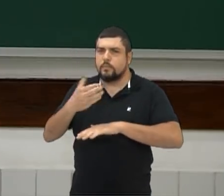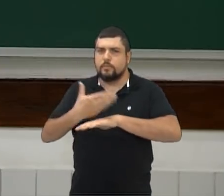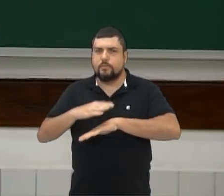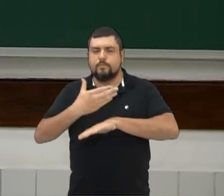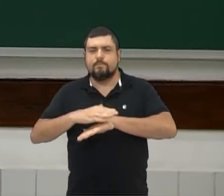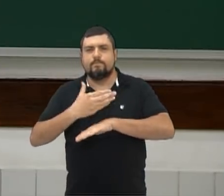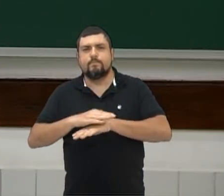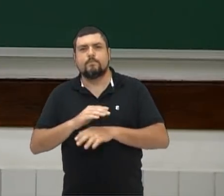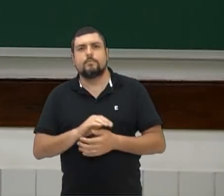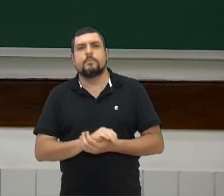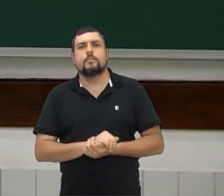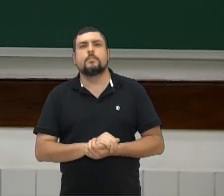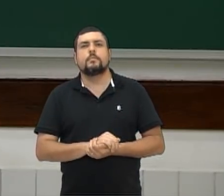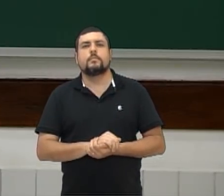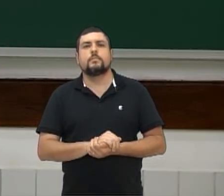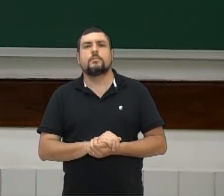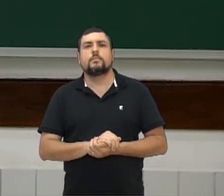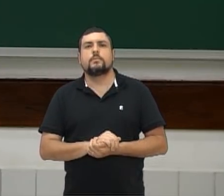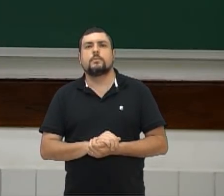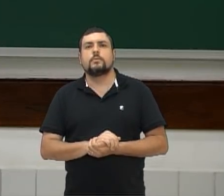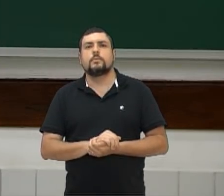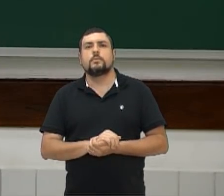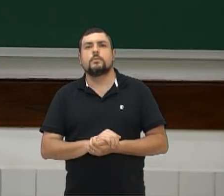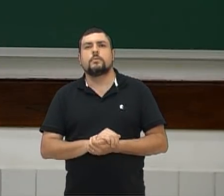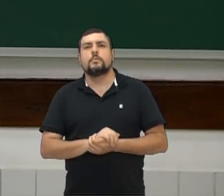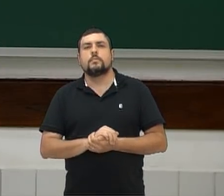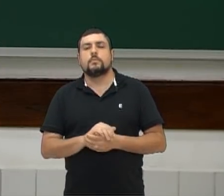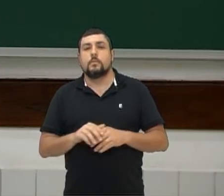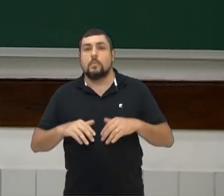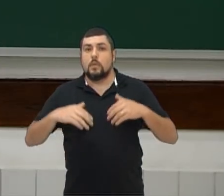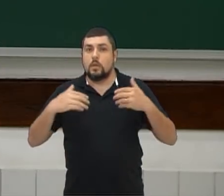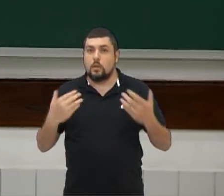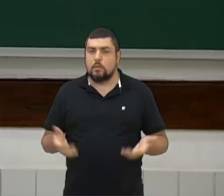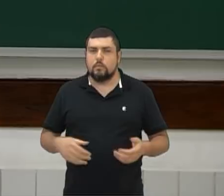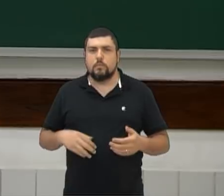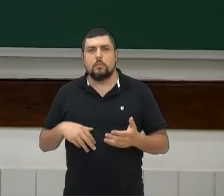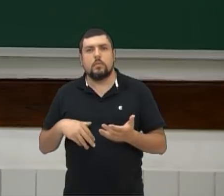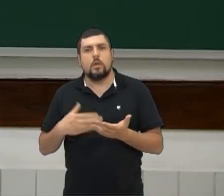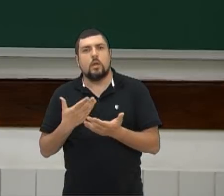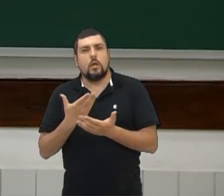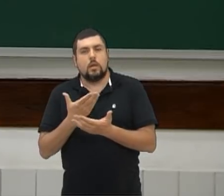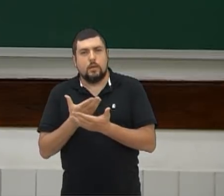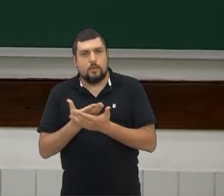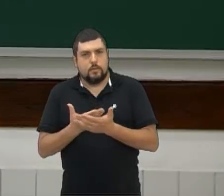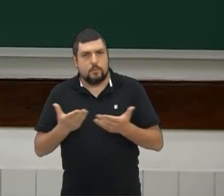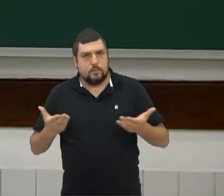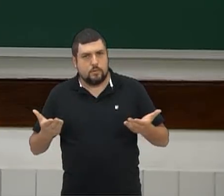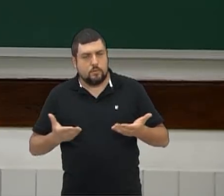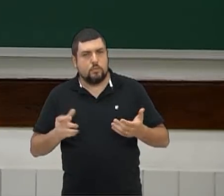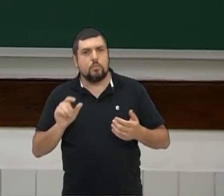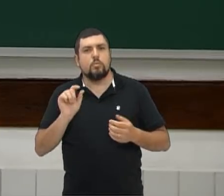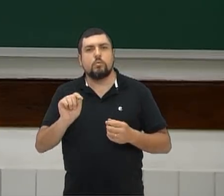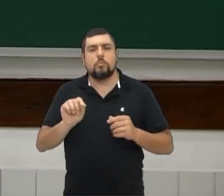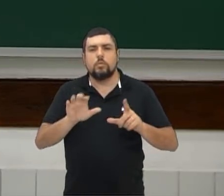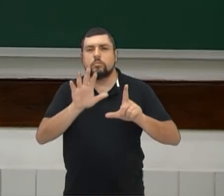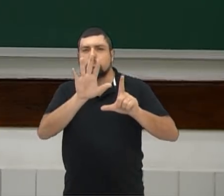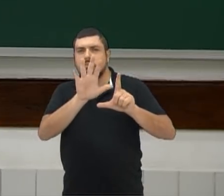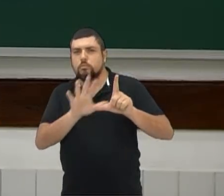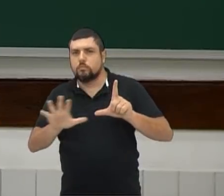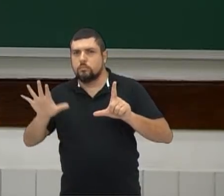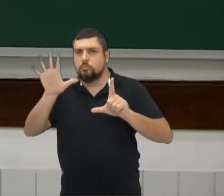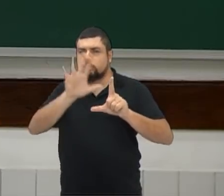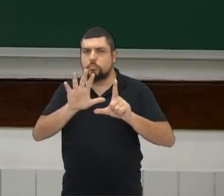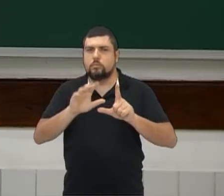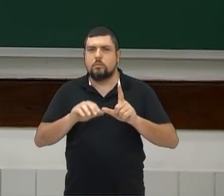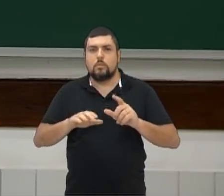O que a gente pode concluir, então, dessa aula de hoje? A gente trabalhou com o plano cartesiano. Lembra-se que a gente